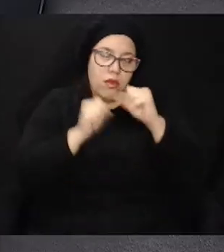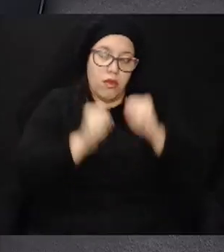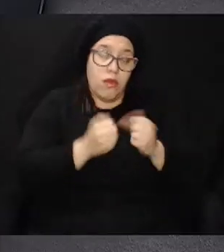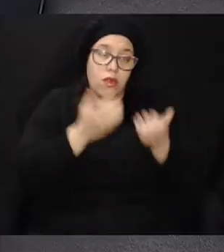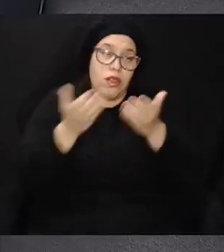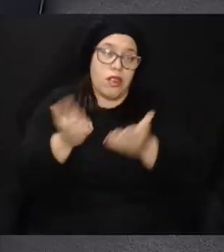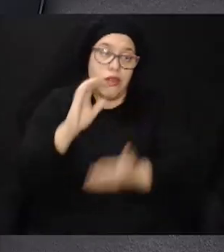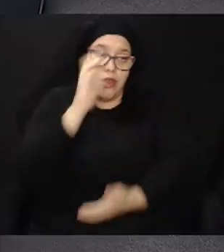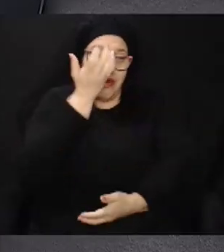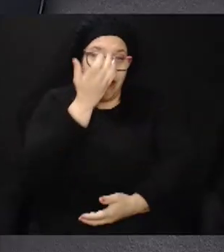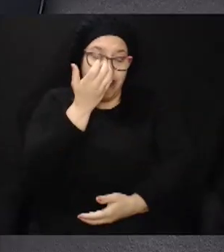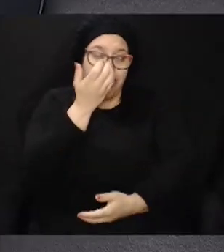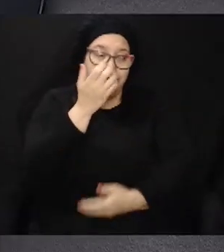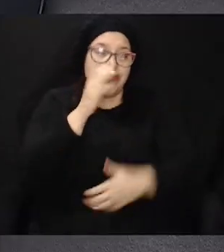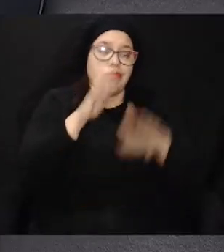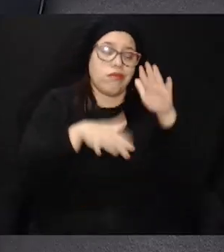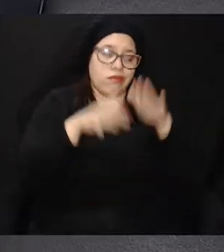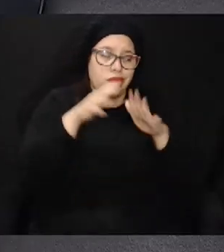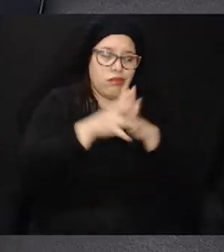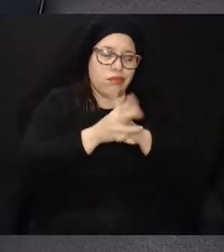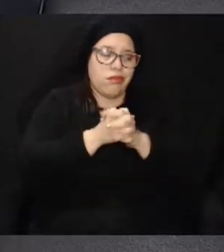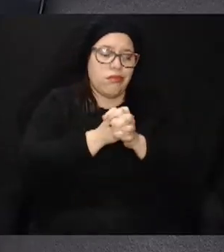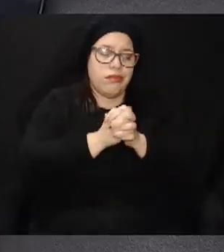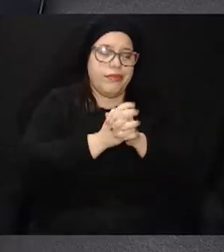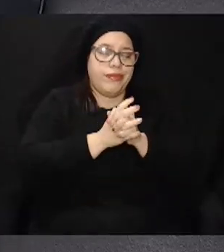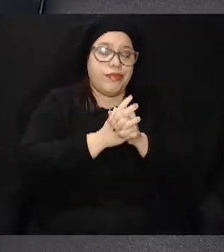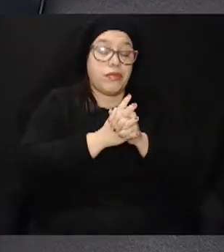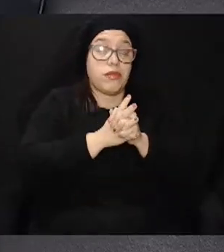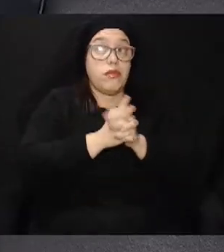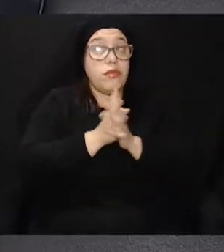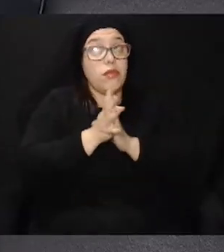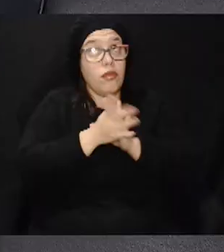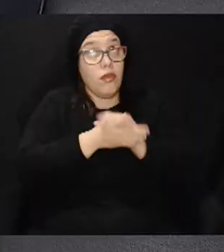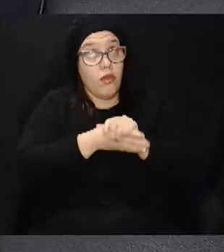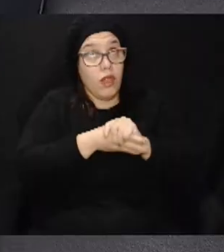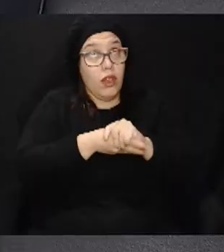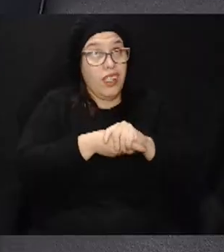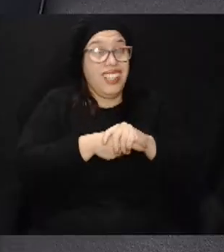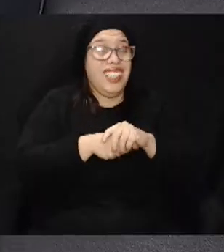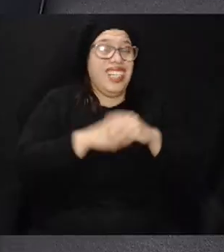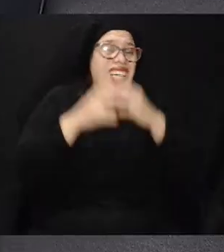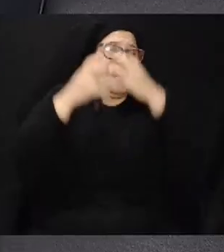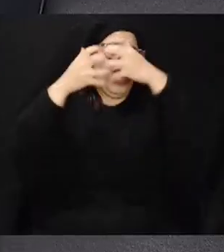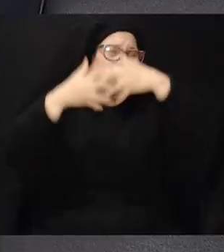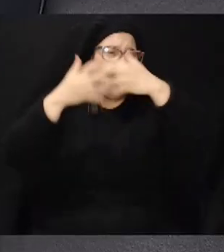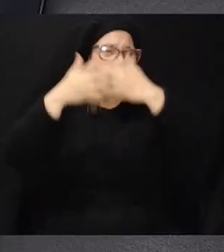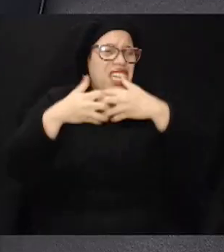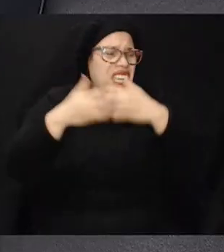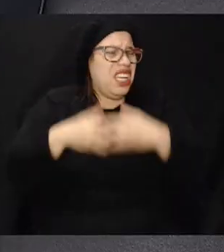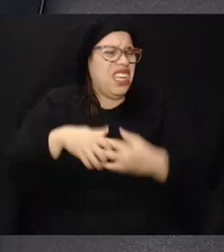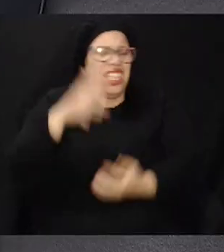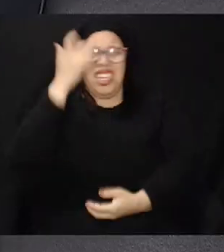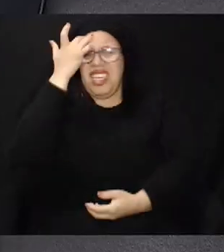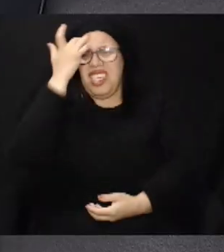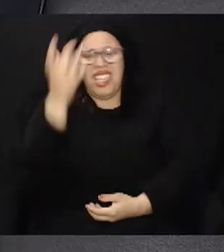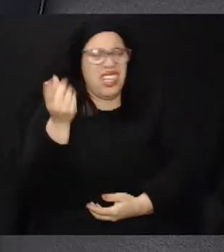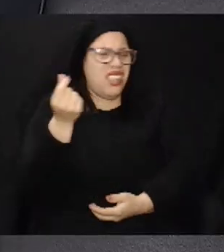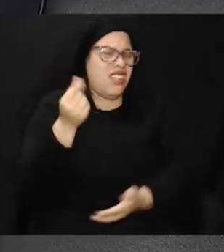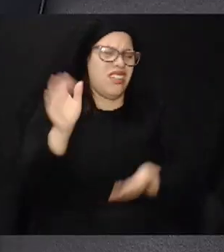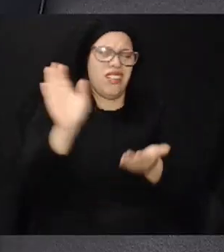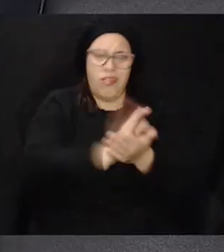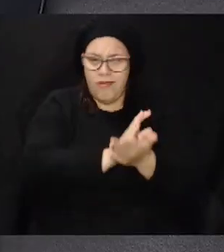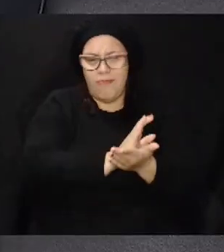uma situação ainda muito muito complexa, não é fácil fazer com que esse dinheiro seja empenhado.